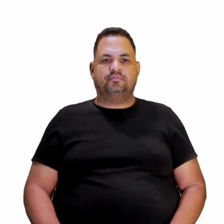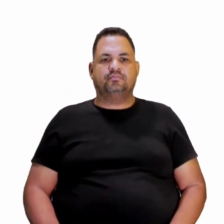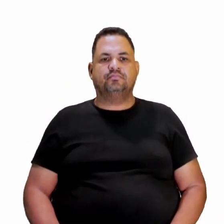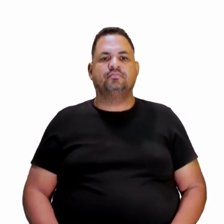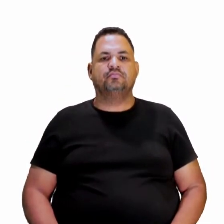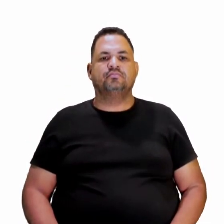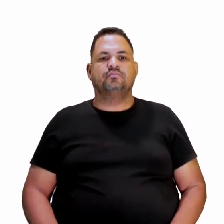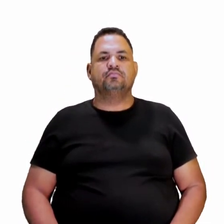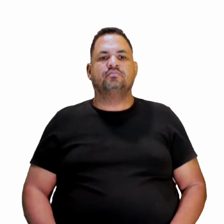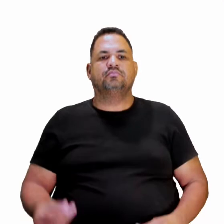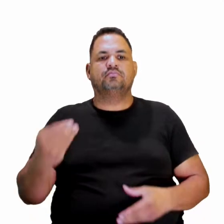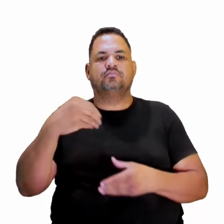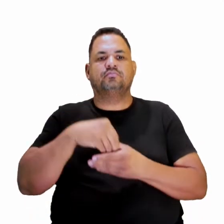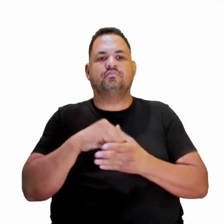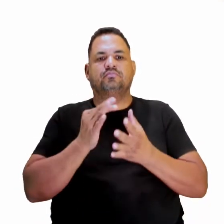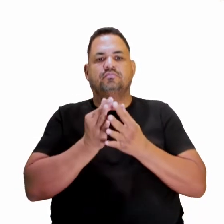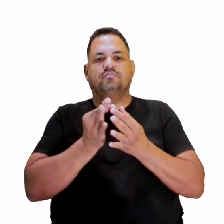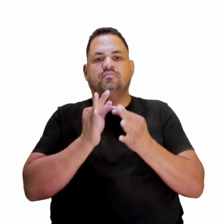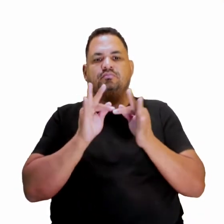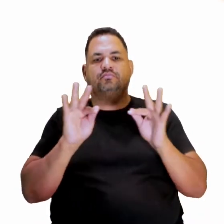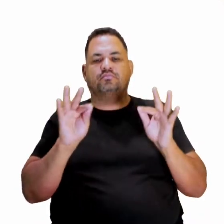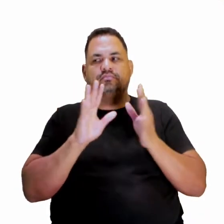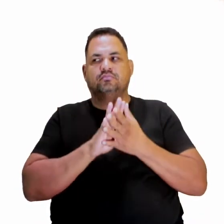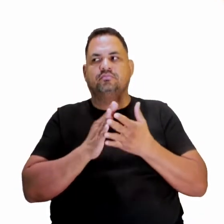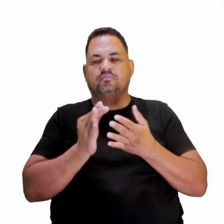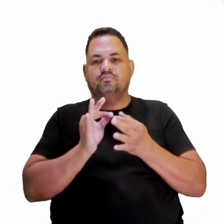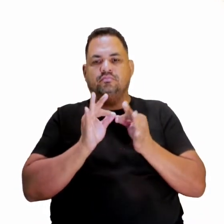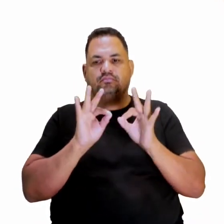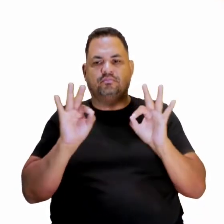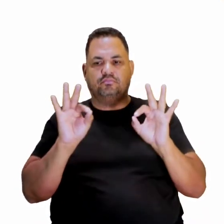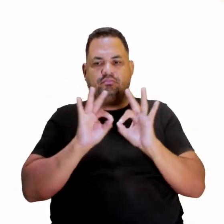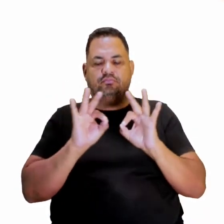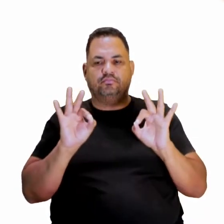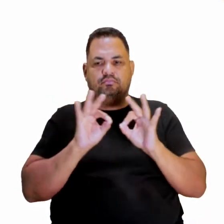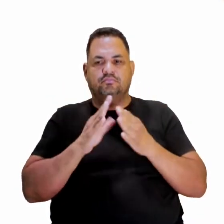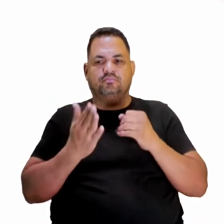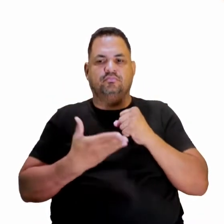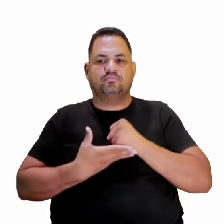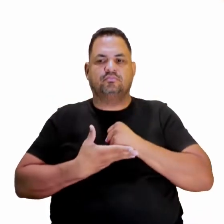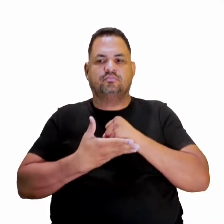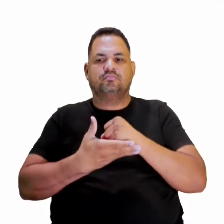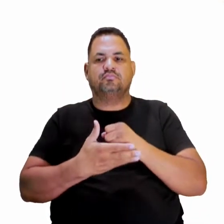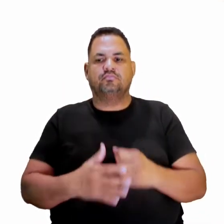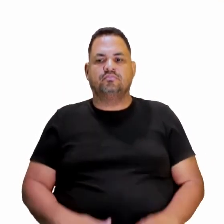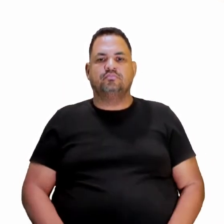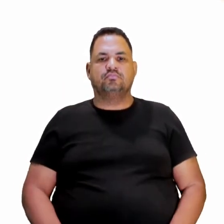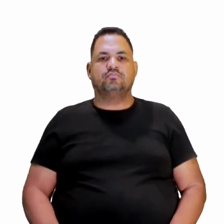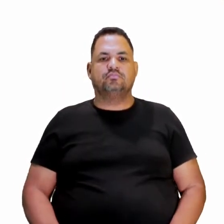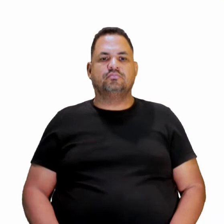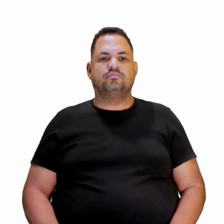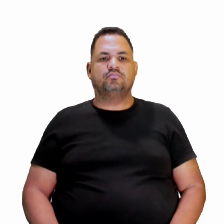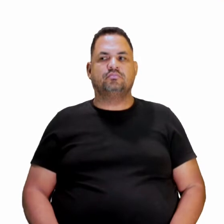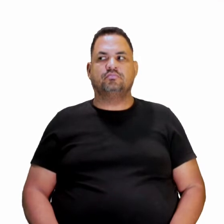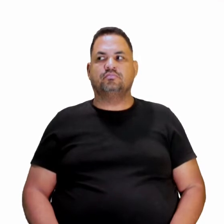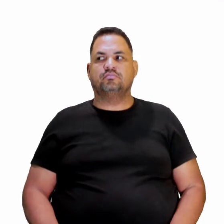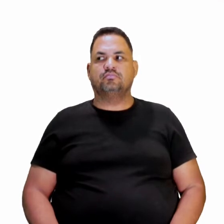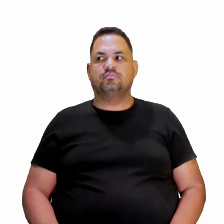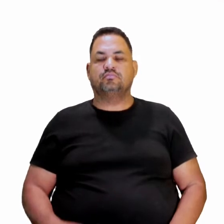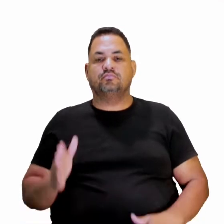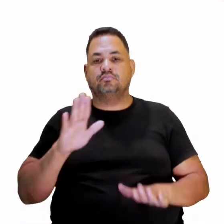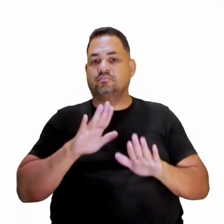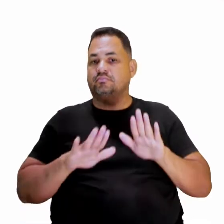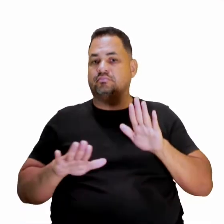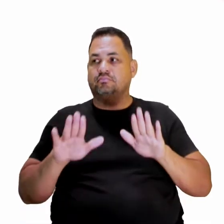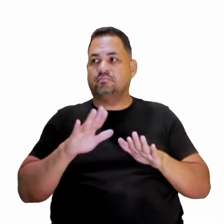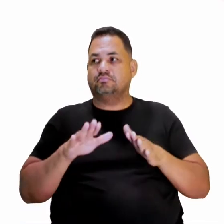Enfim, numa frase bem simples, tá? Uma frase simples, uma frase básica. Não, talvez não